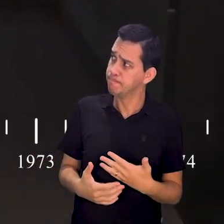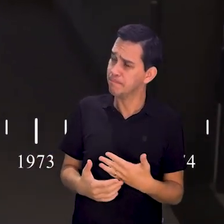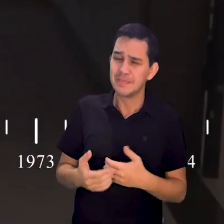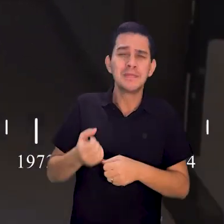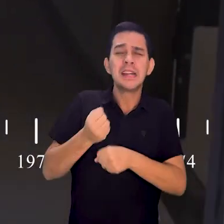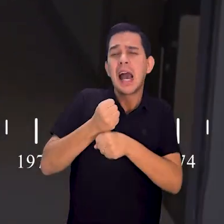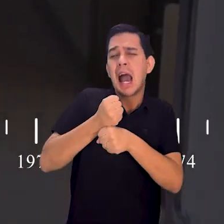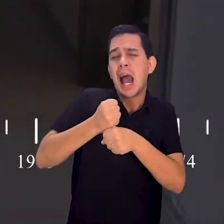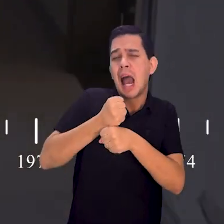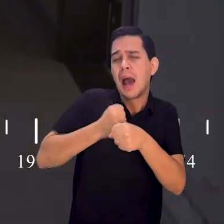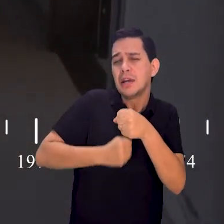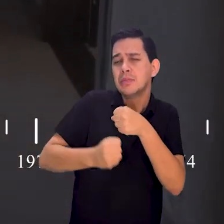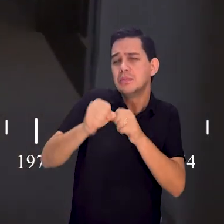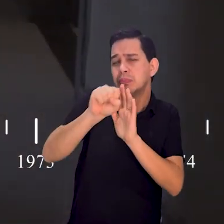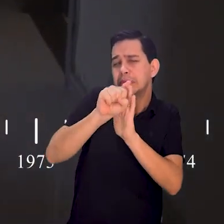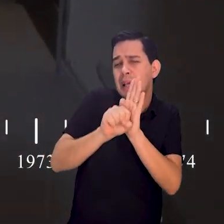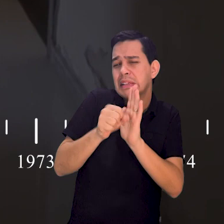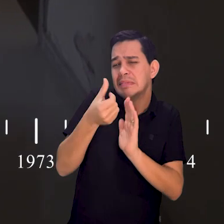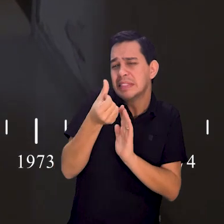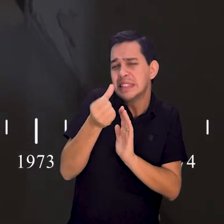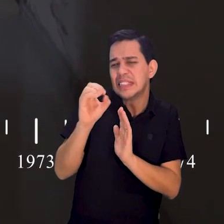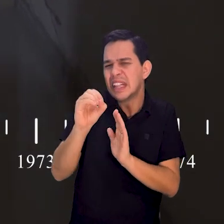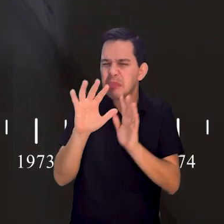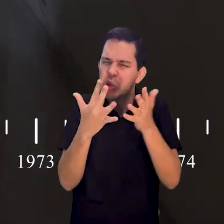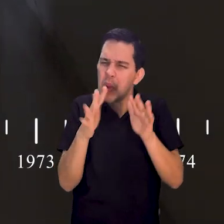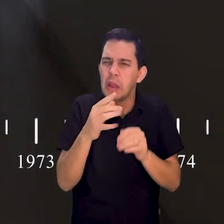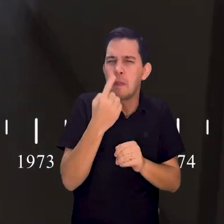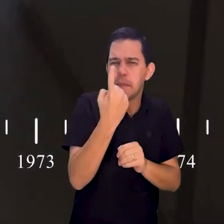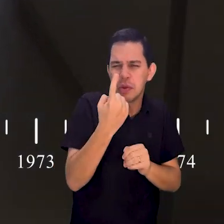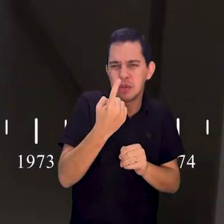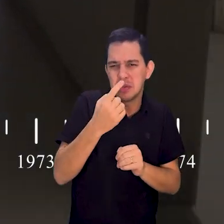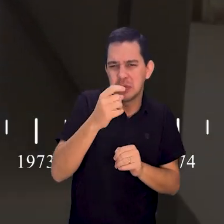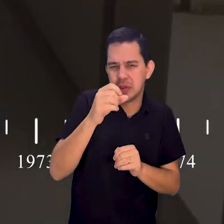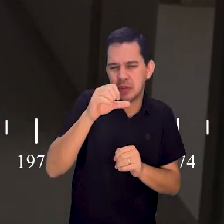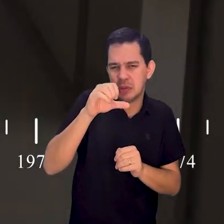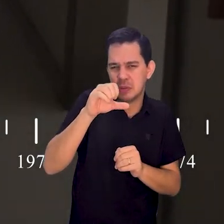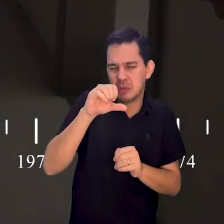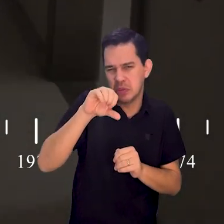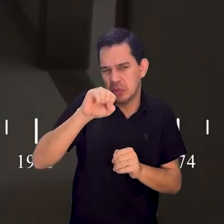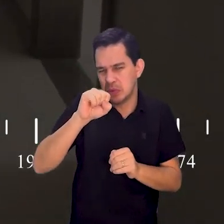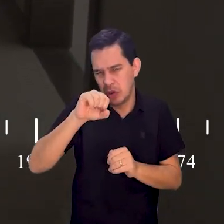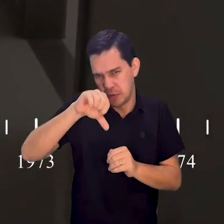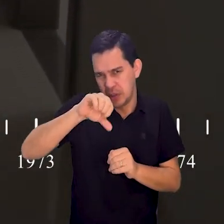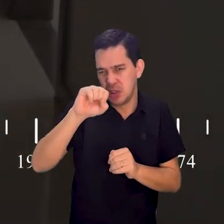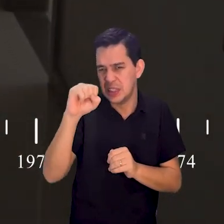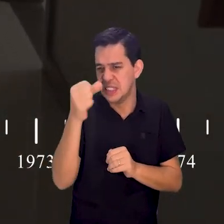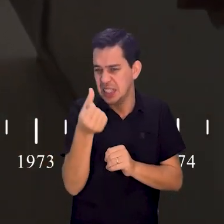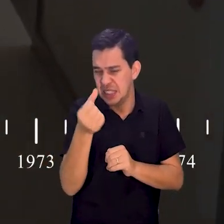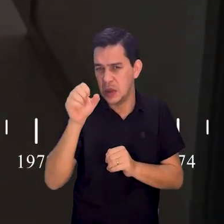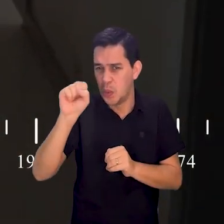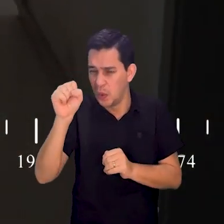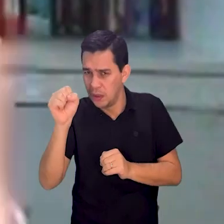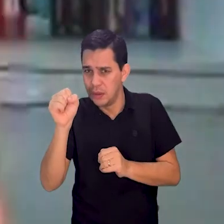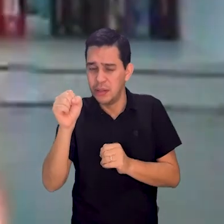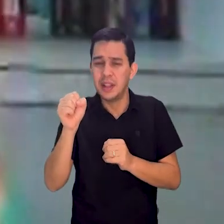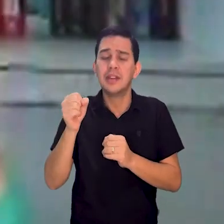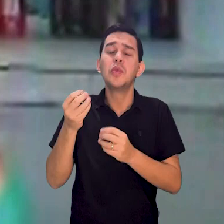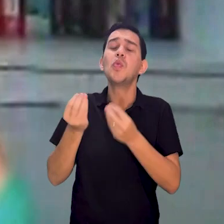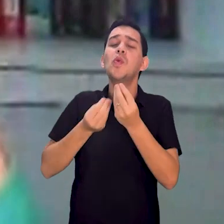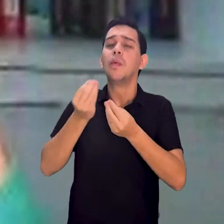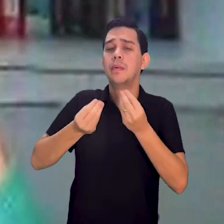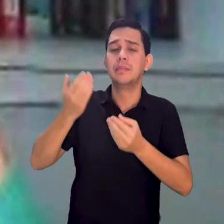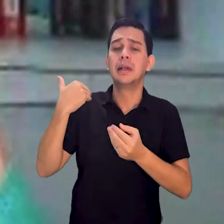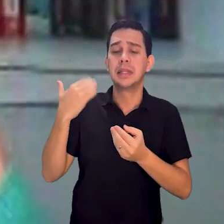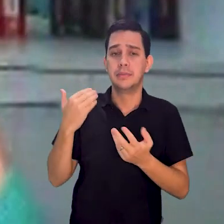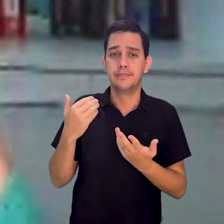que é justamente o período em que o manicômio foi inaugurado em Três Rios, 1968, o que a gente observava na